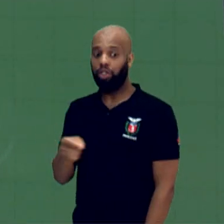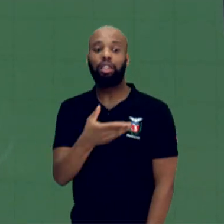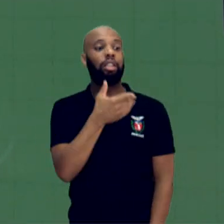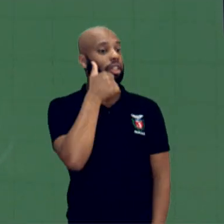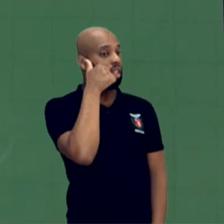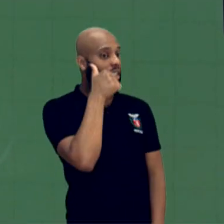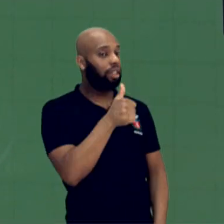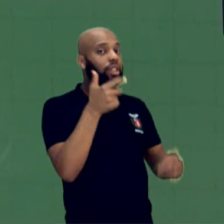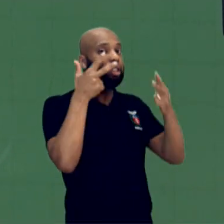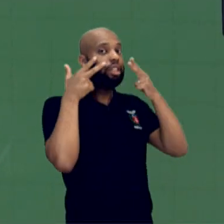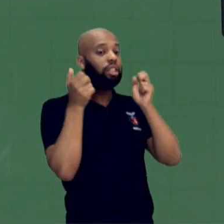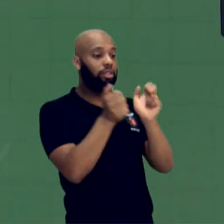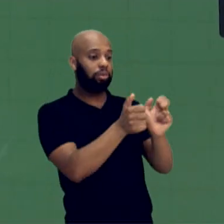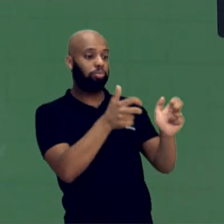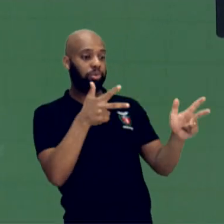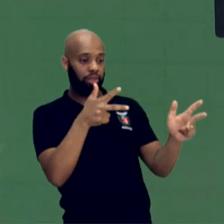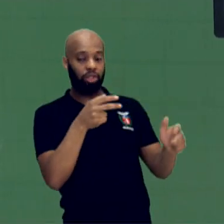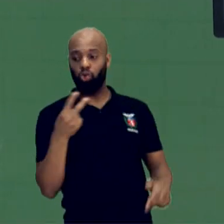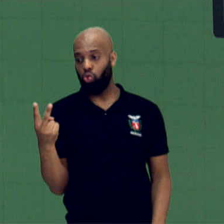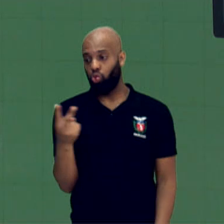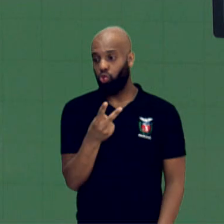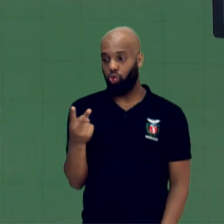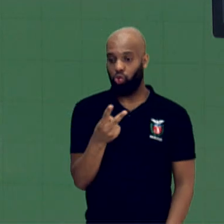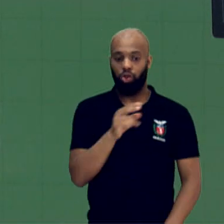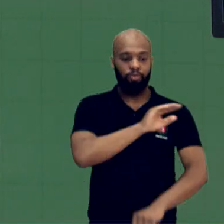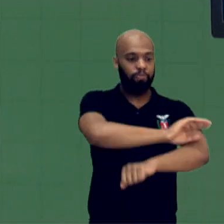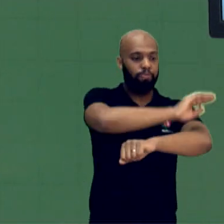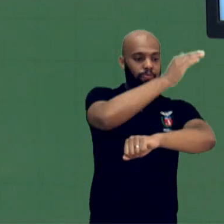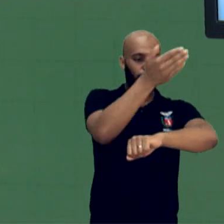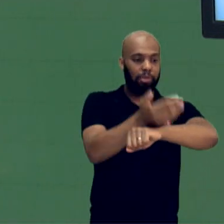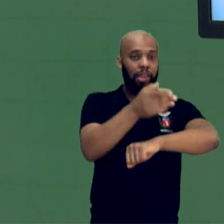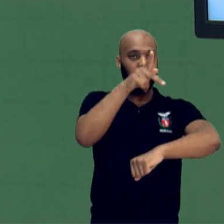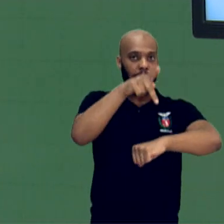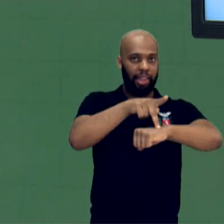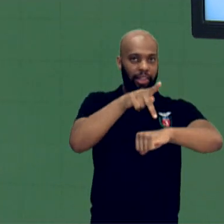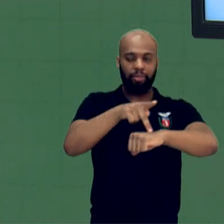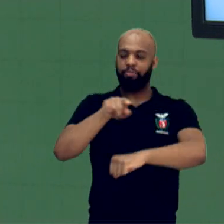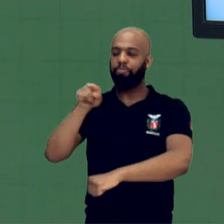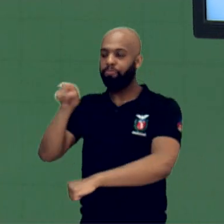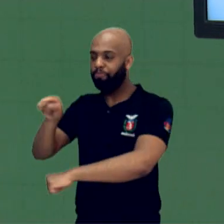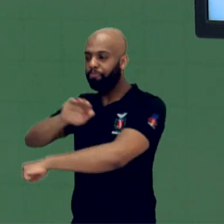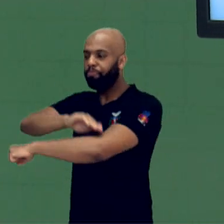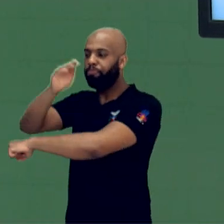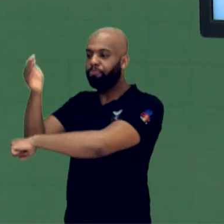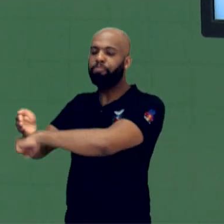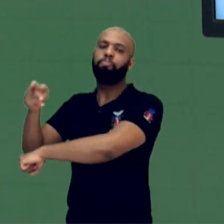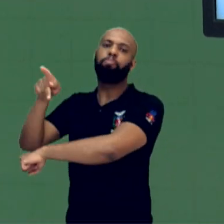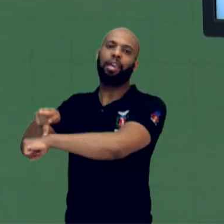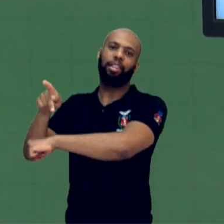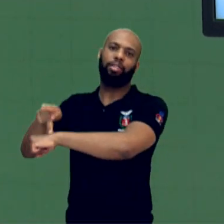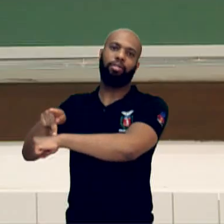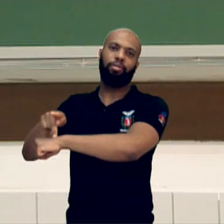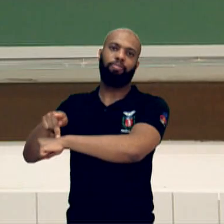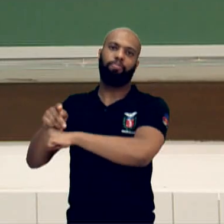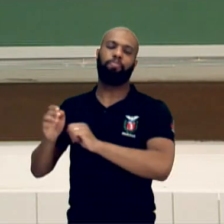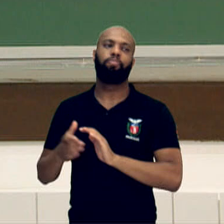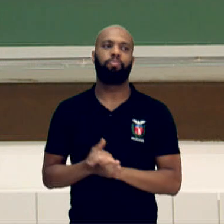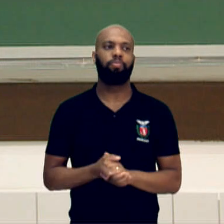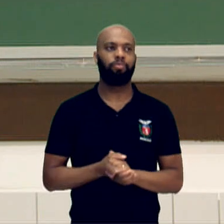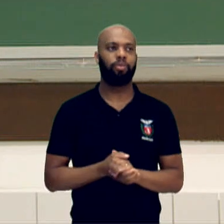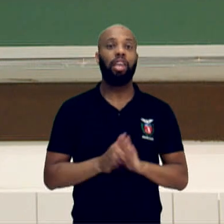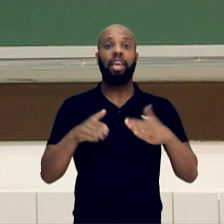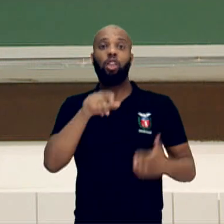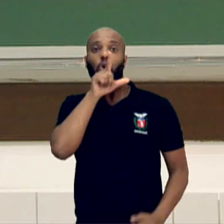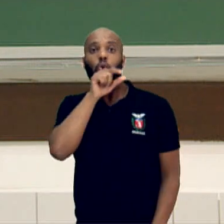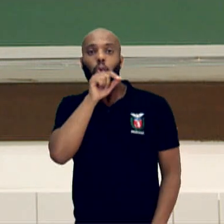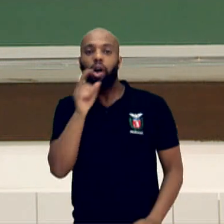ele voltou em forma de fogo. E todo dia 24 de julho, eles viram